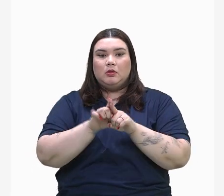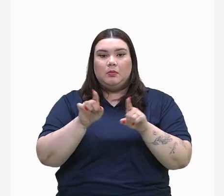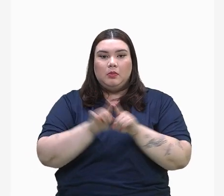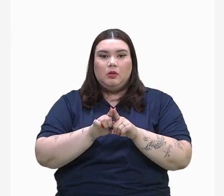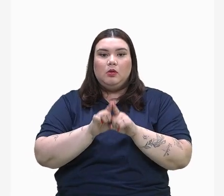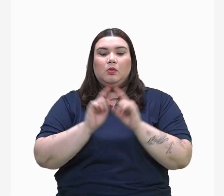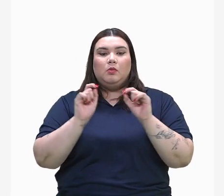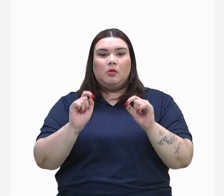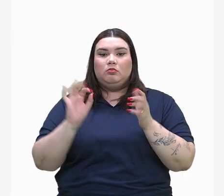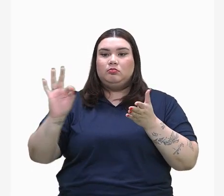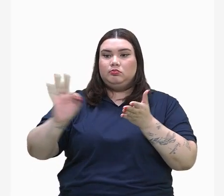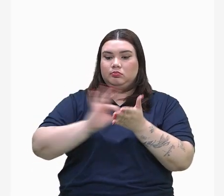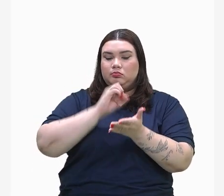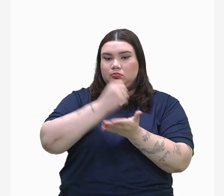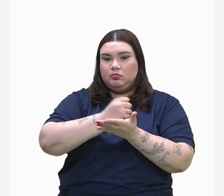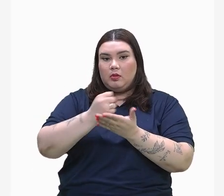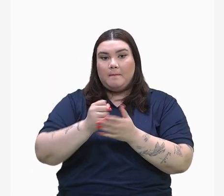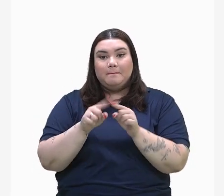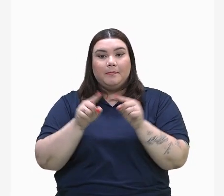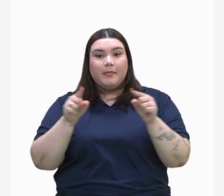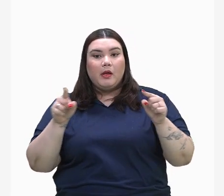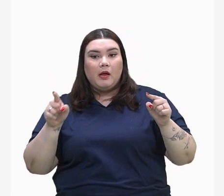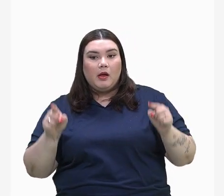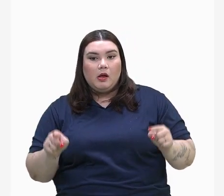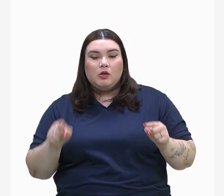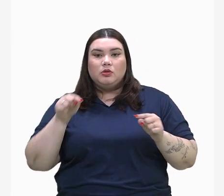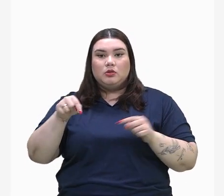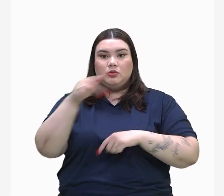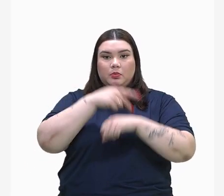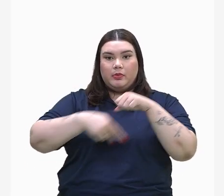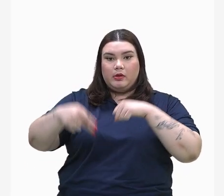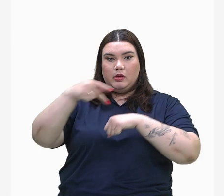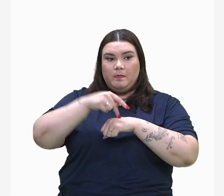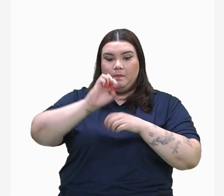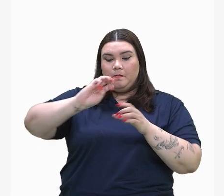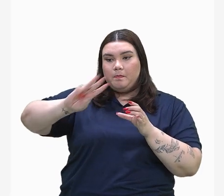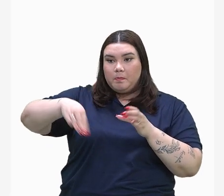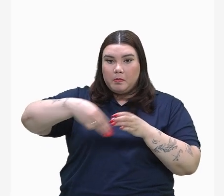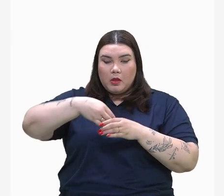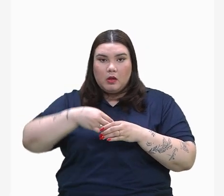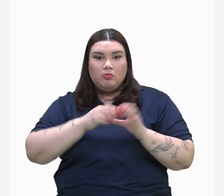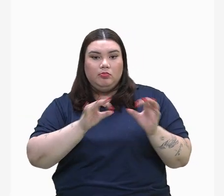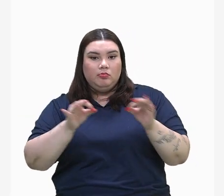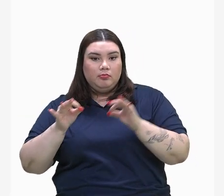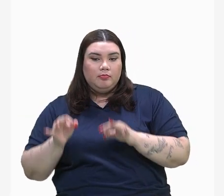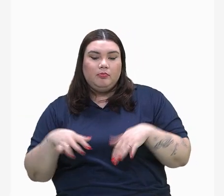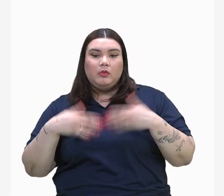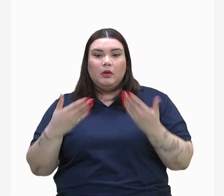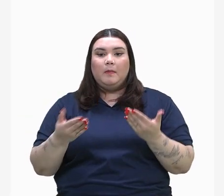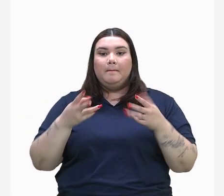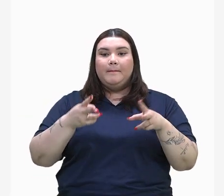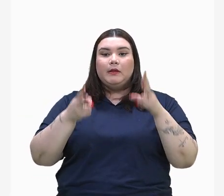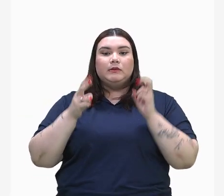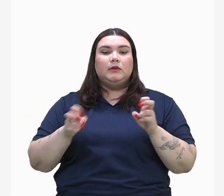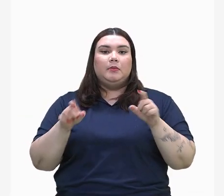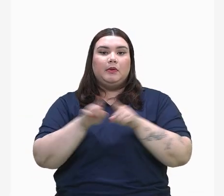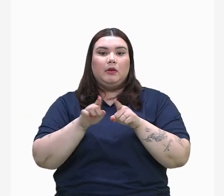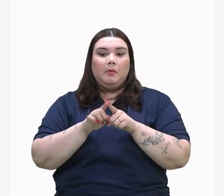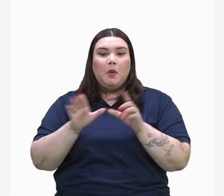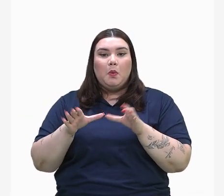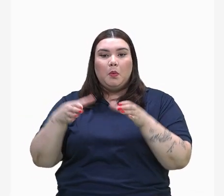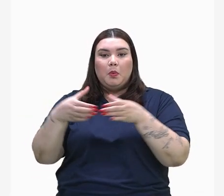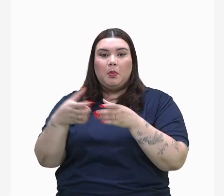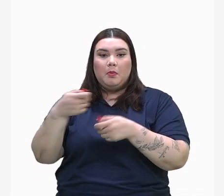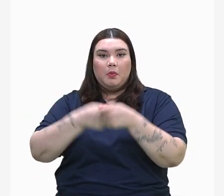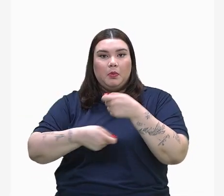de assinatura. Porém, além dos países membros, né, a gente também tem que observar que um bloco